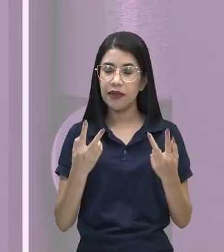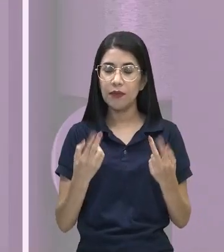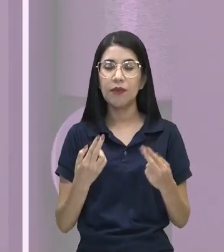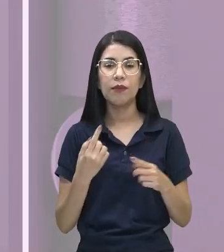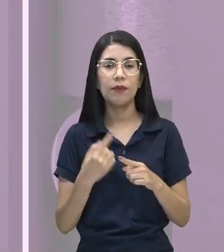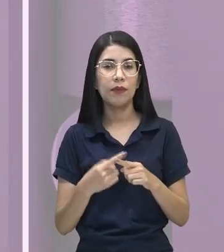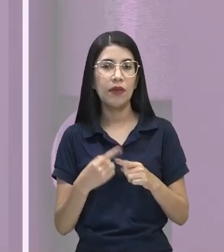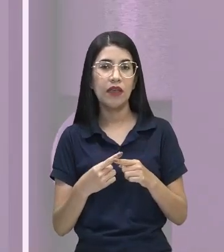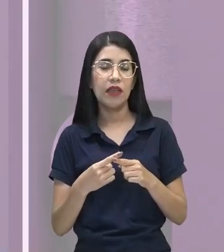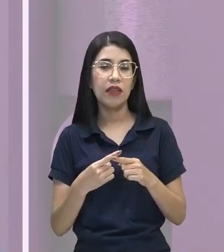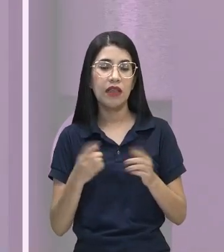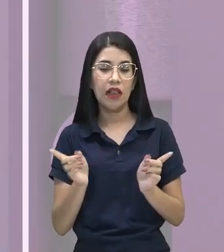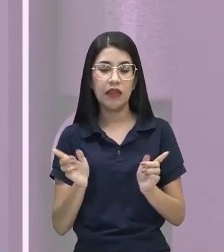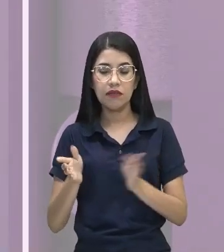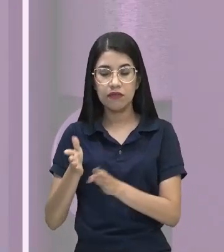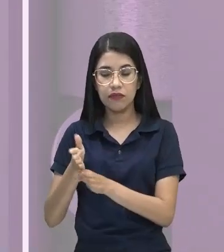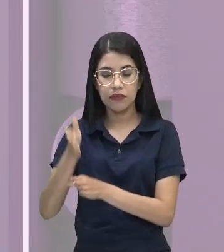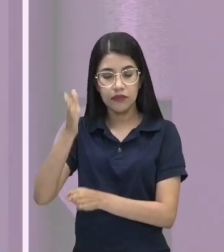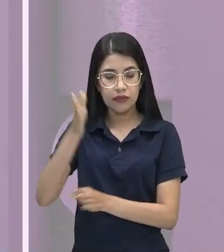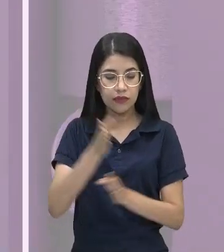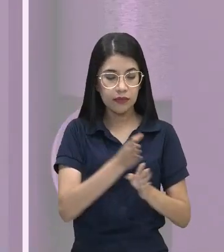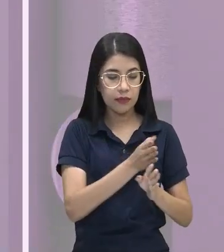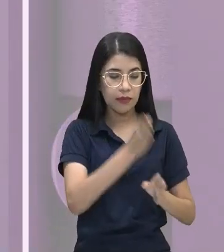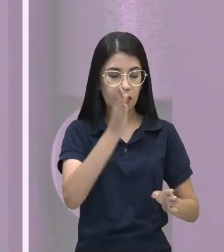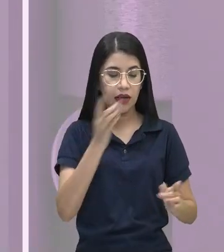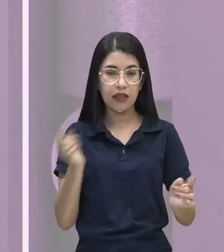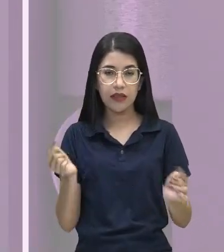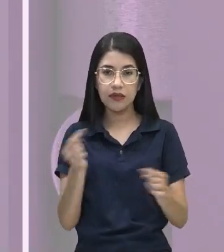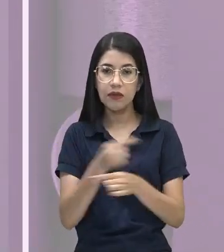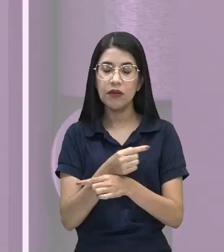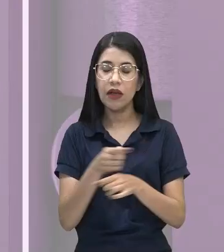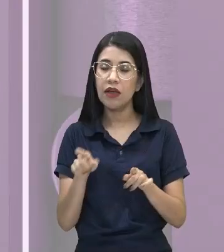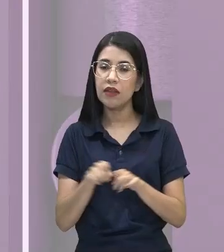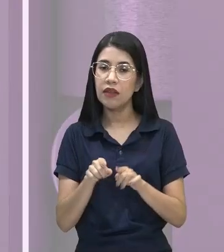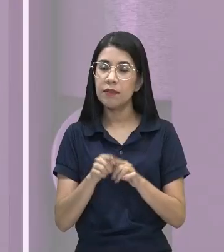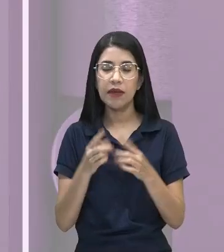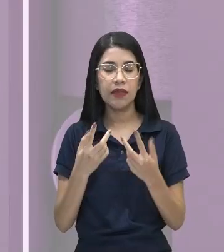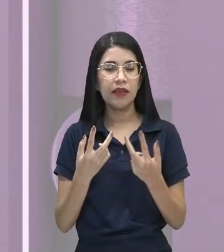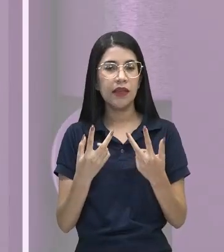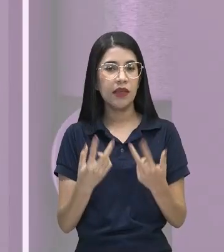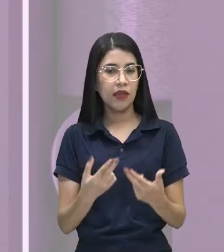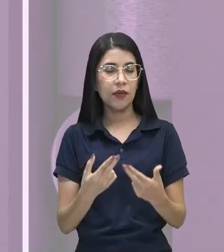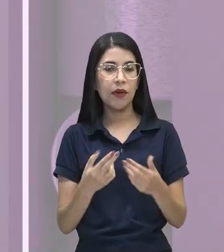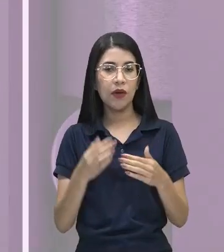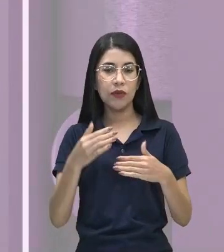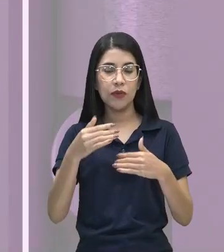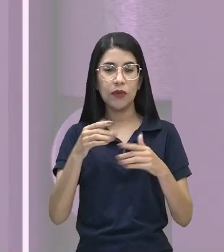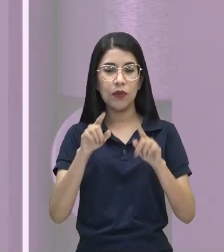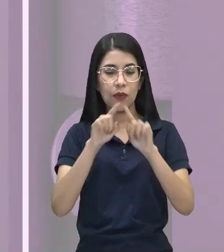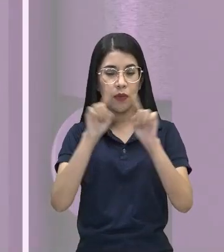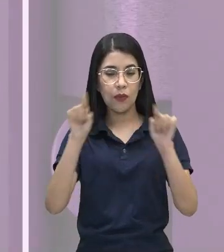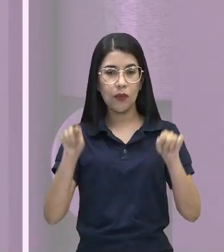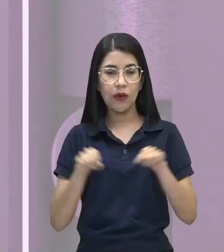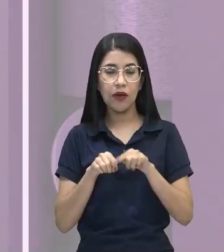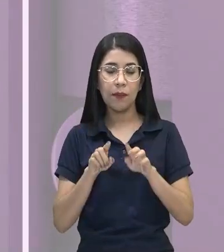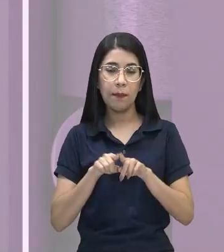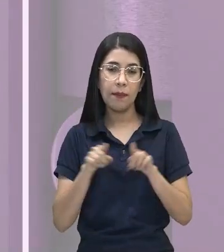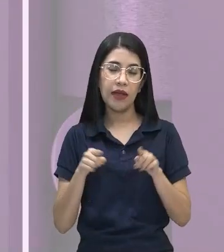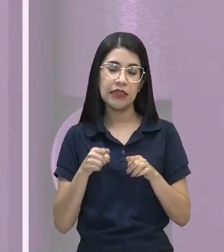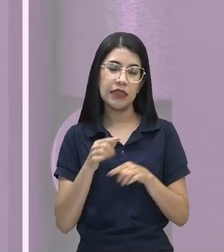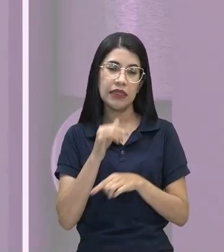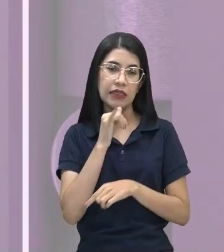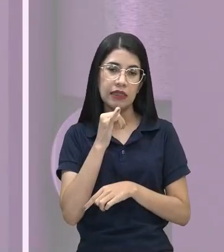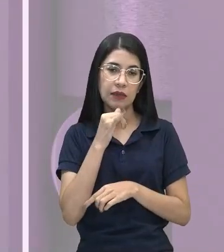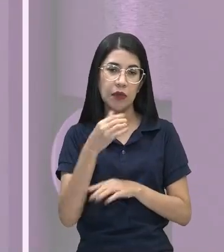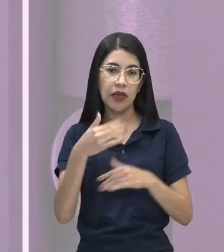Porque são paredes opostas. A mesma ideia para um quadrado, embora a sua casa, né, ou a sua sala de aula, ela